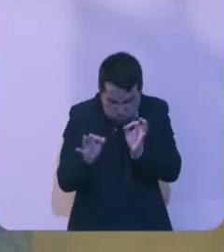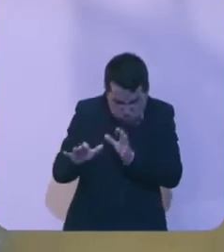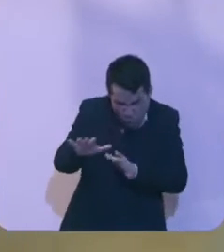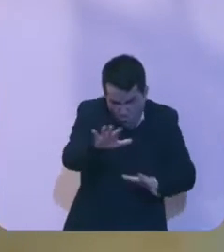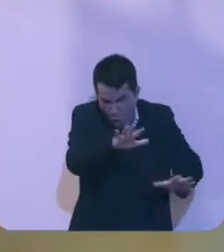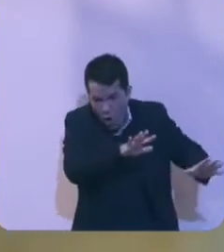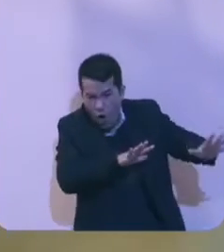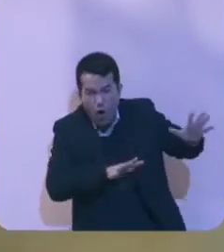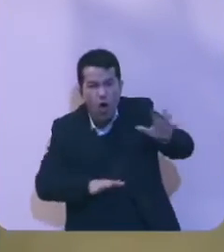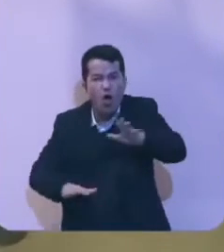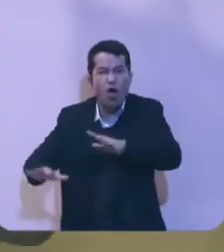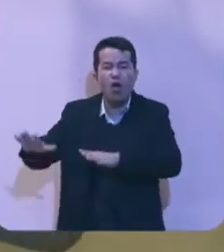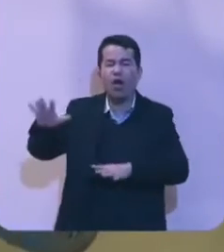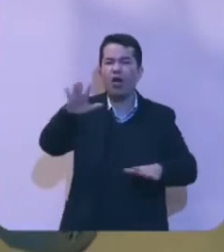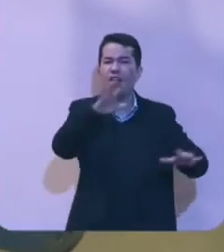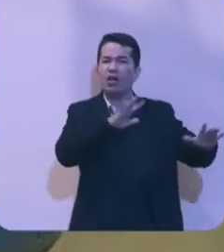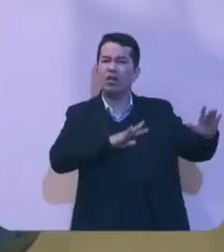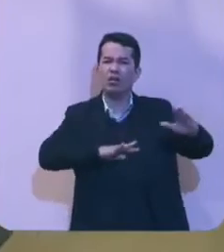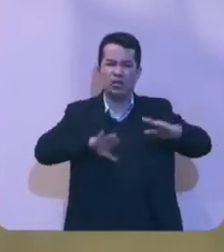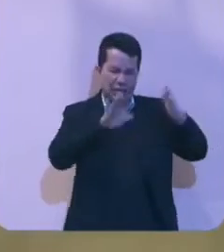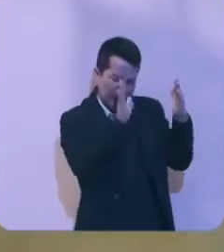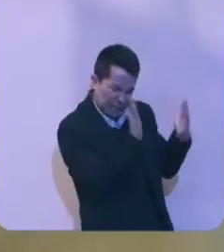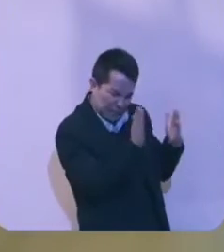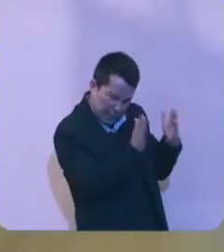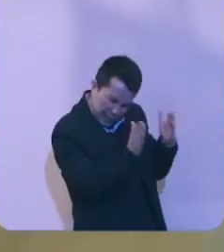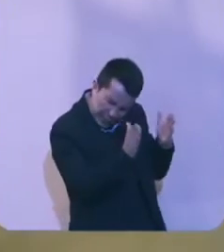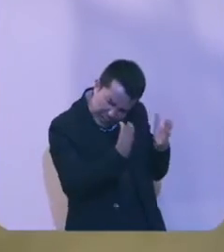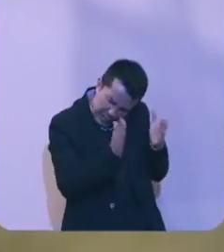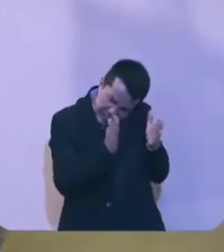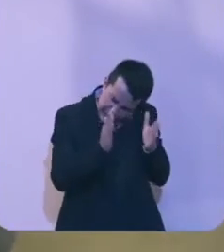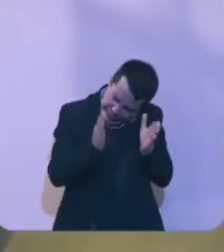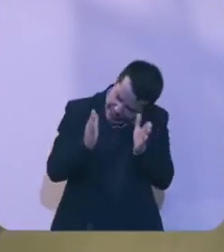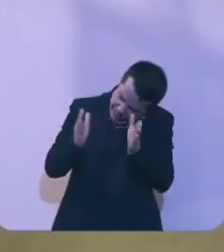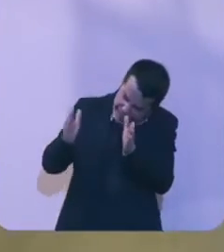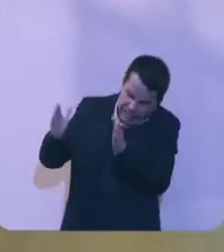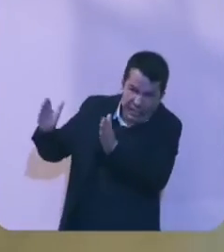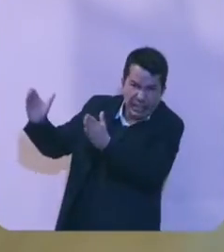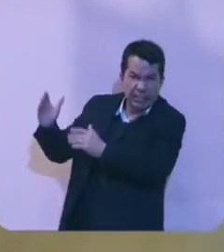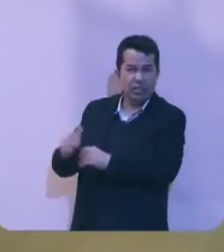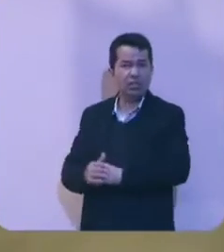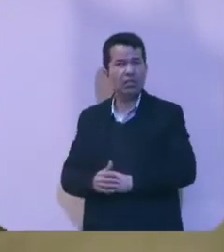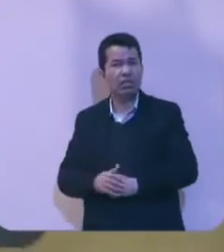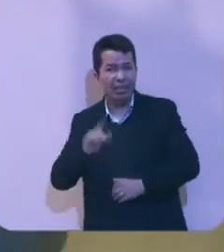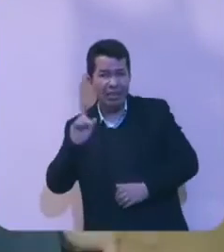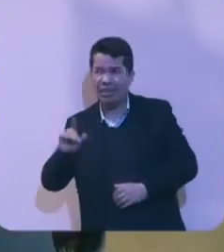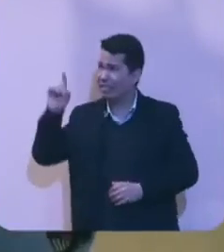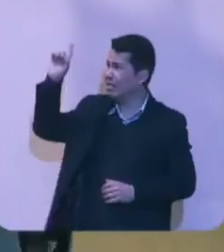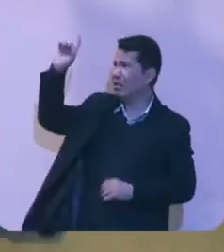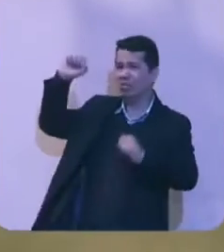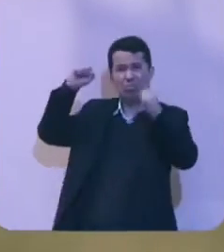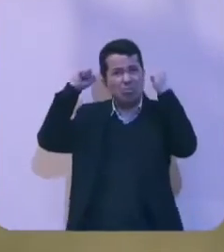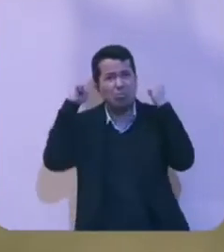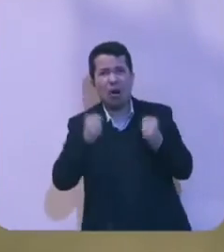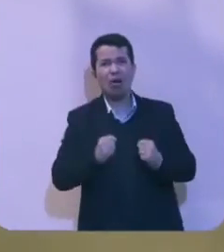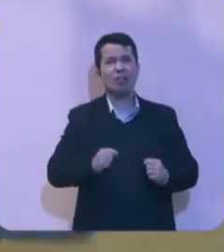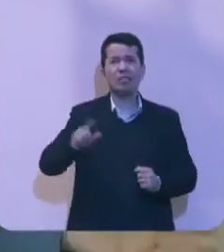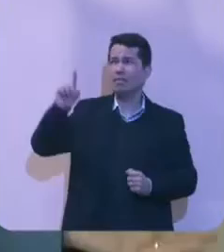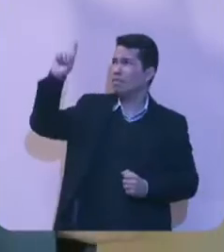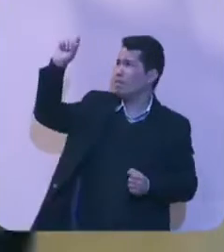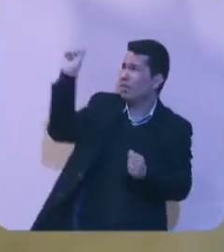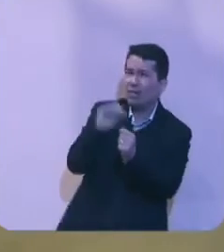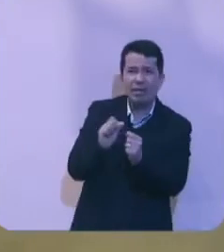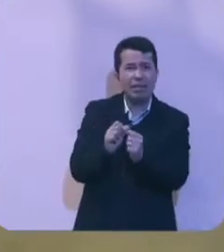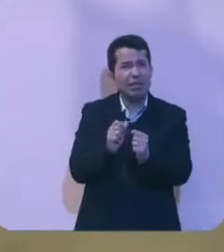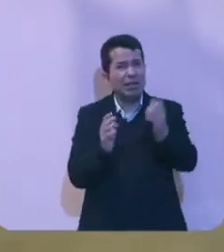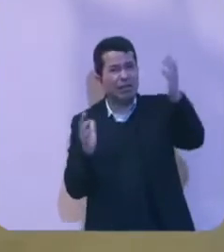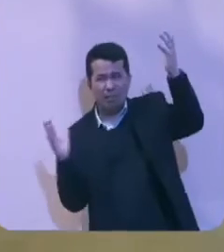você crê, que com a palavra do poder dele fez todas essas coisas. Então adore a Deus por quem Ele é o